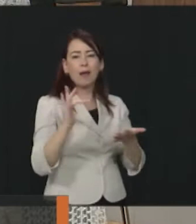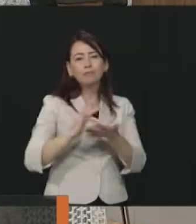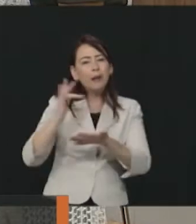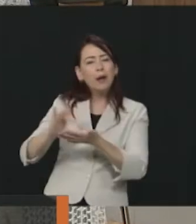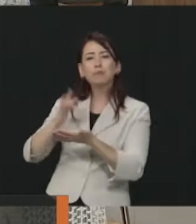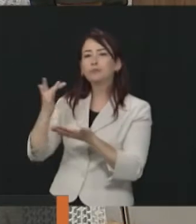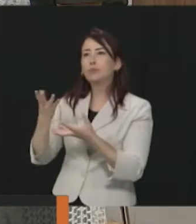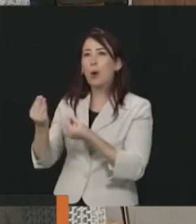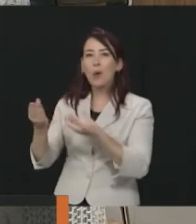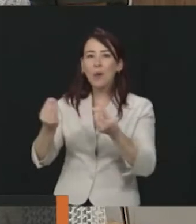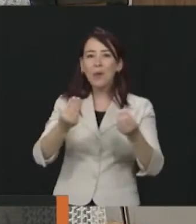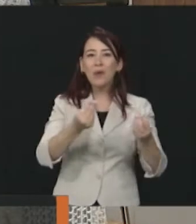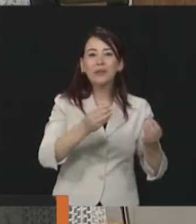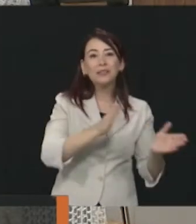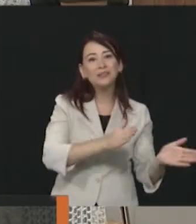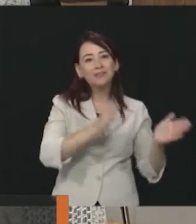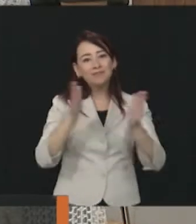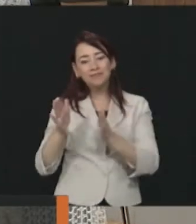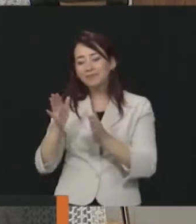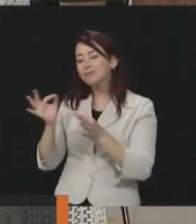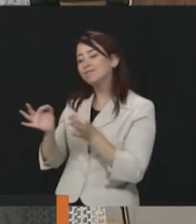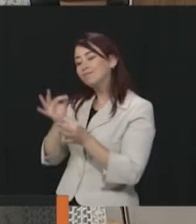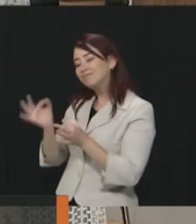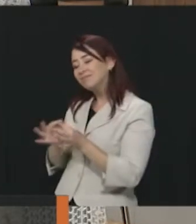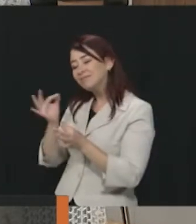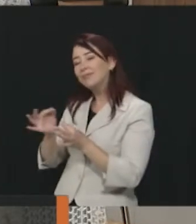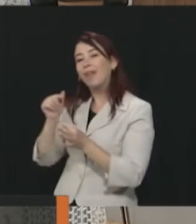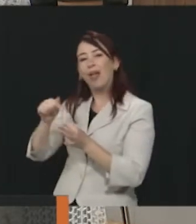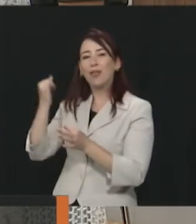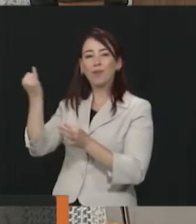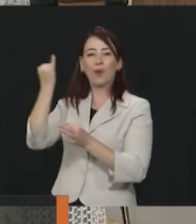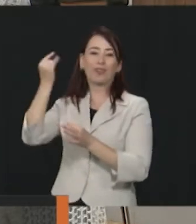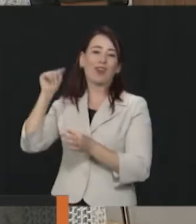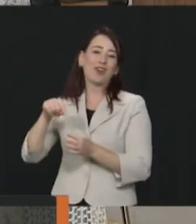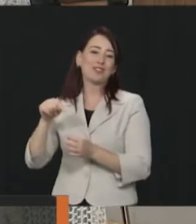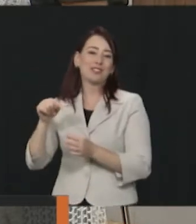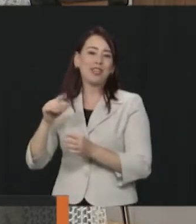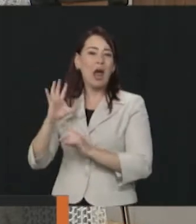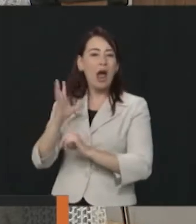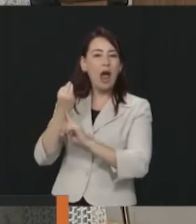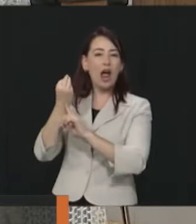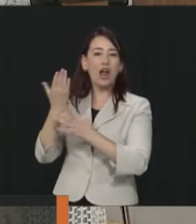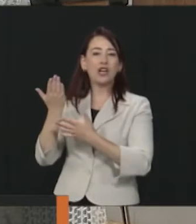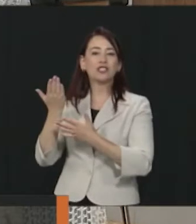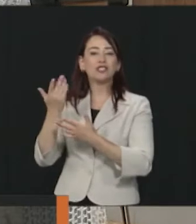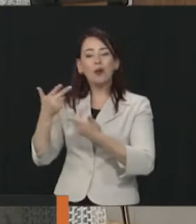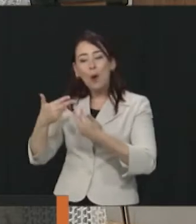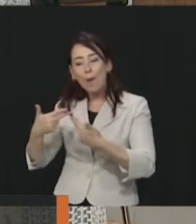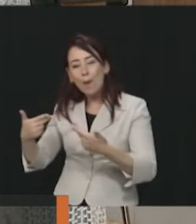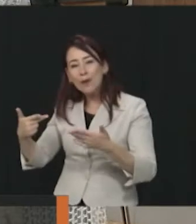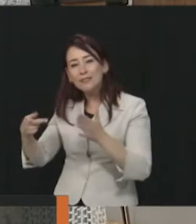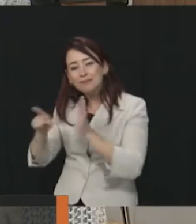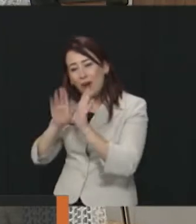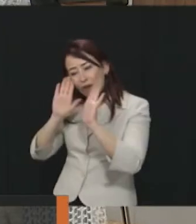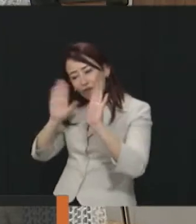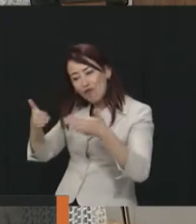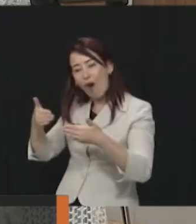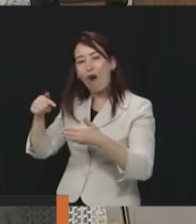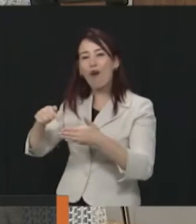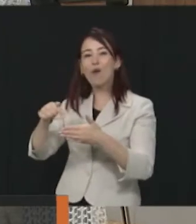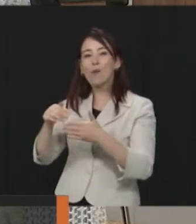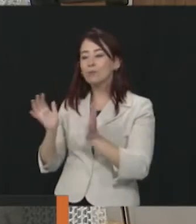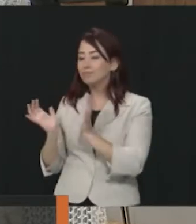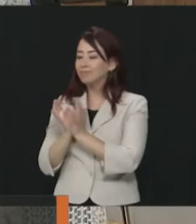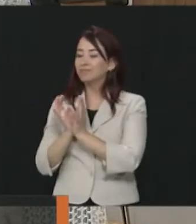é um alento a gente falar aqui sobre arte, artesanato, esse parar, né, para estar em